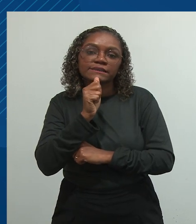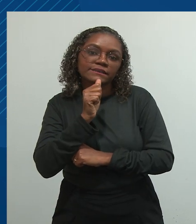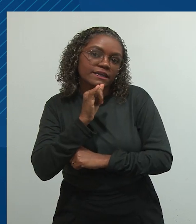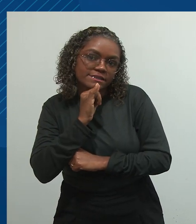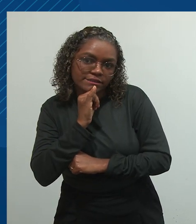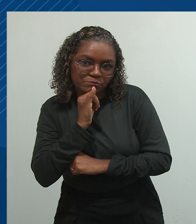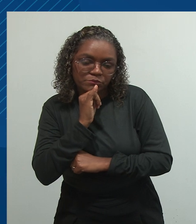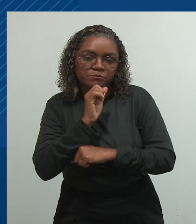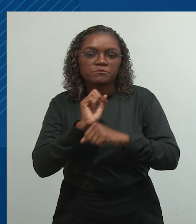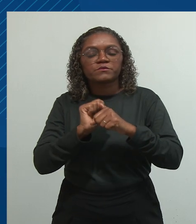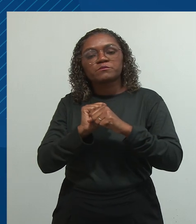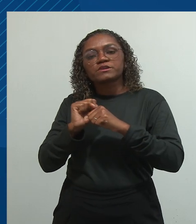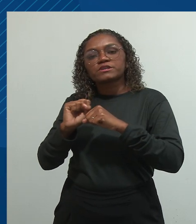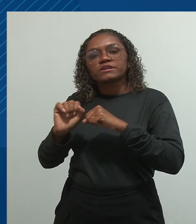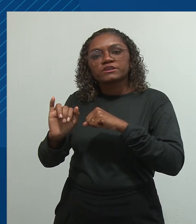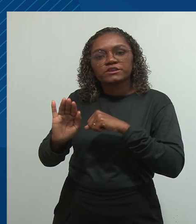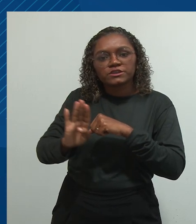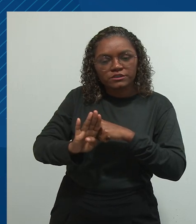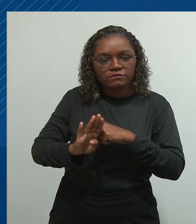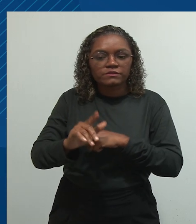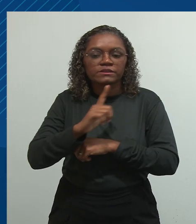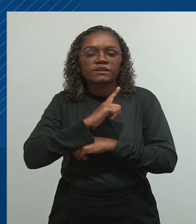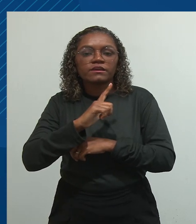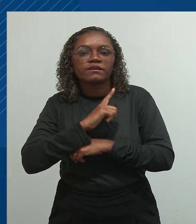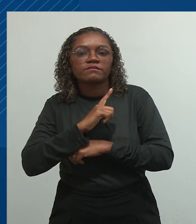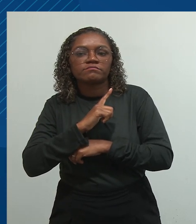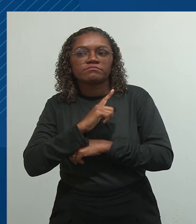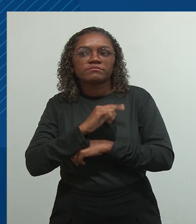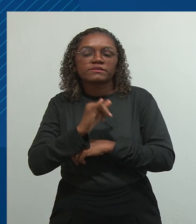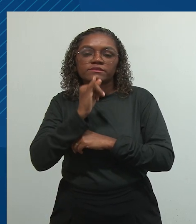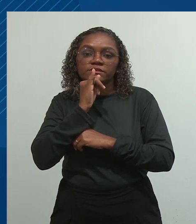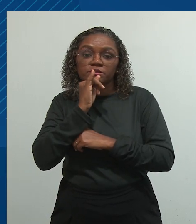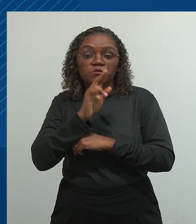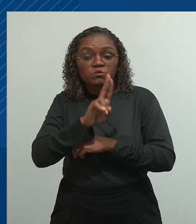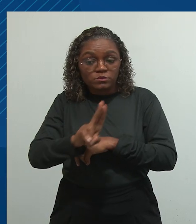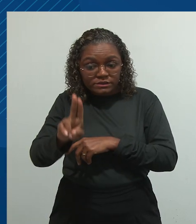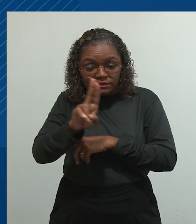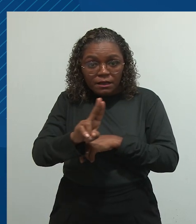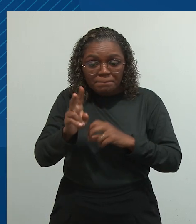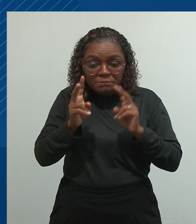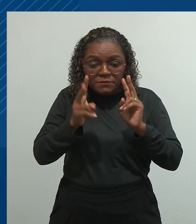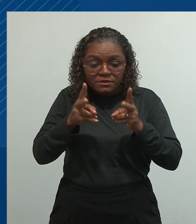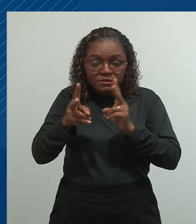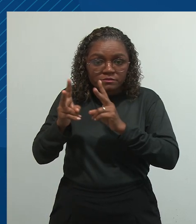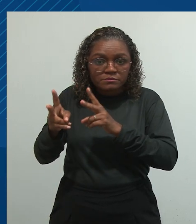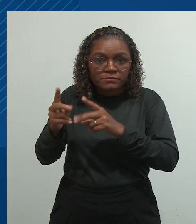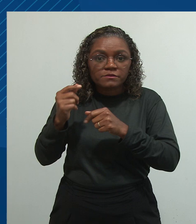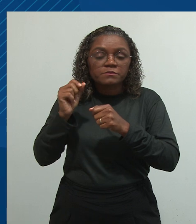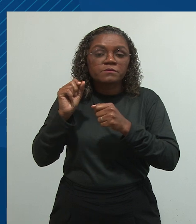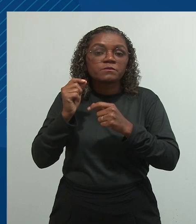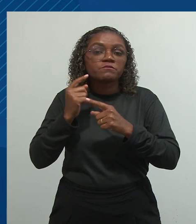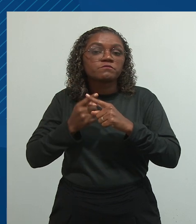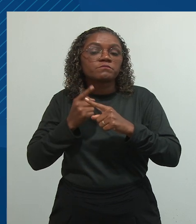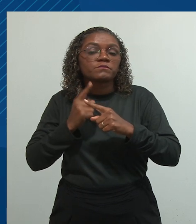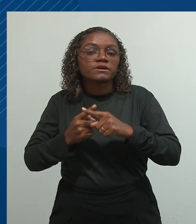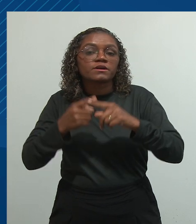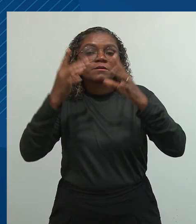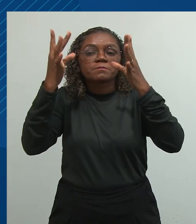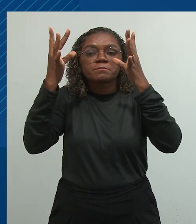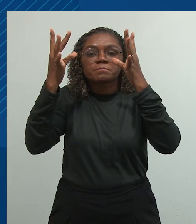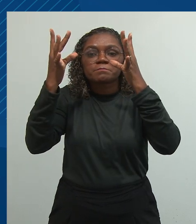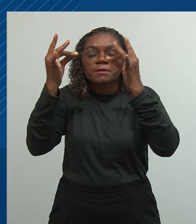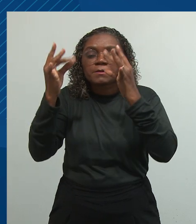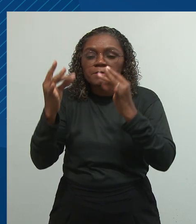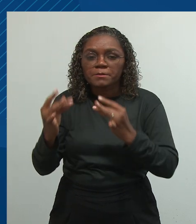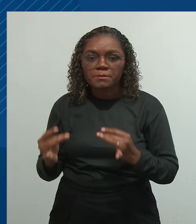os adjetivos que são qualificadores. Então, assim, usar esses recursos e esses elementos para fazer a descrição de um cenário